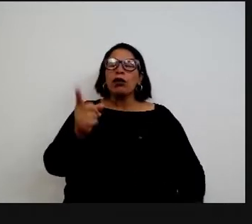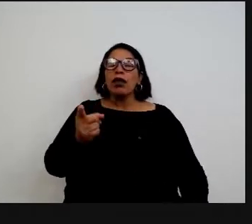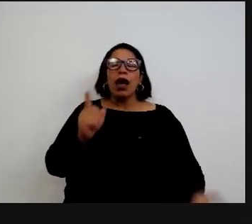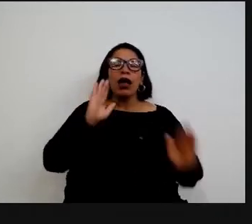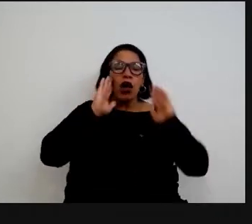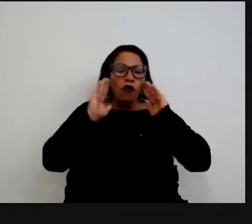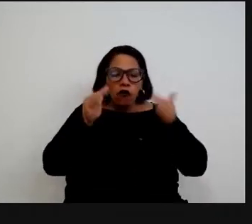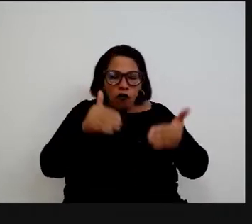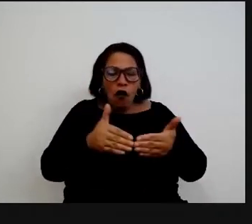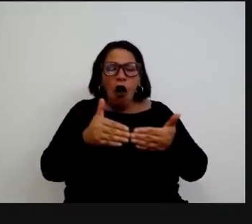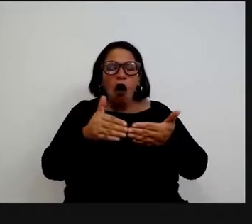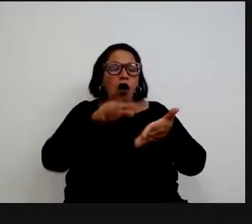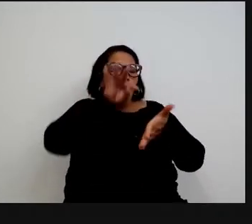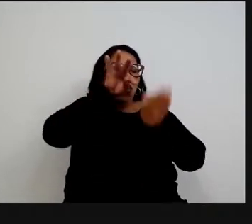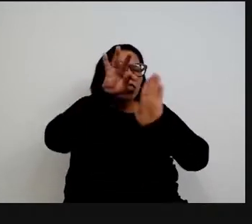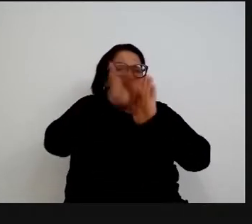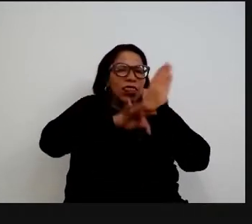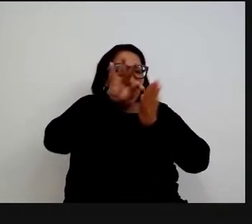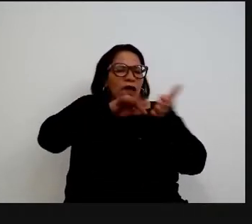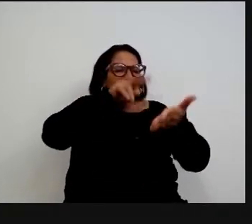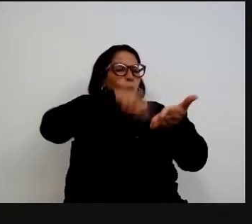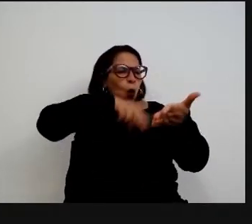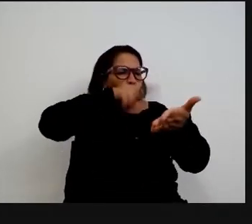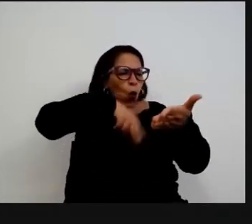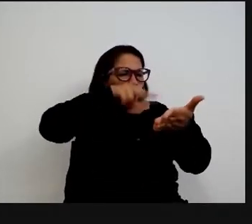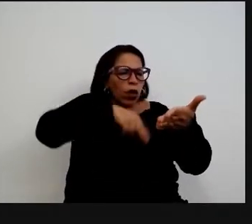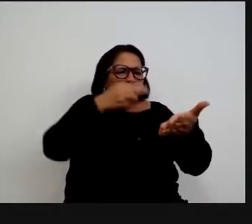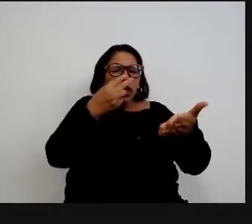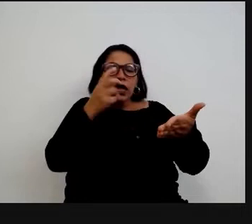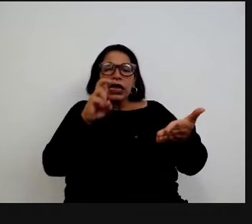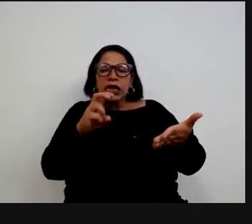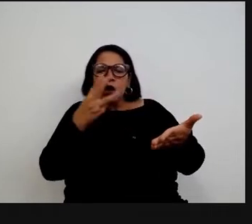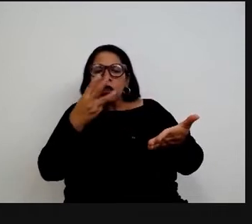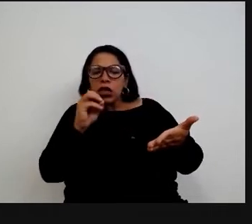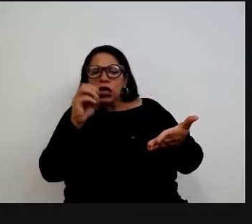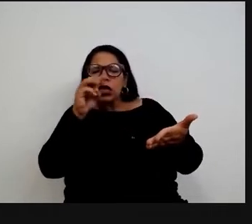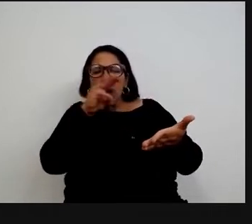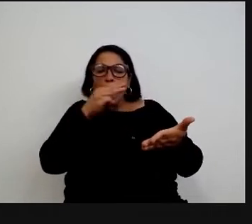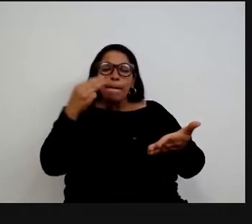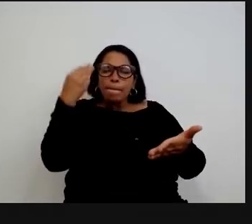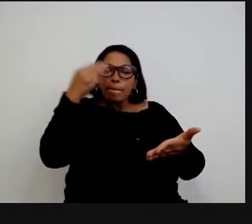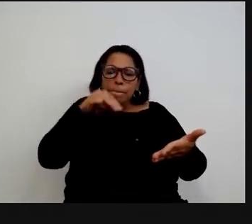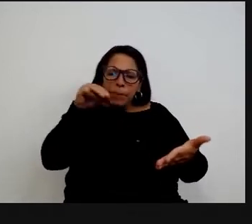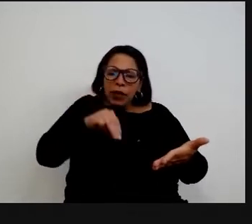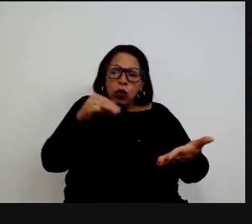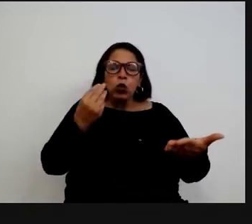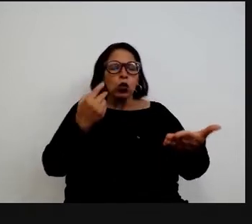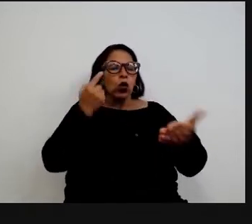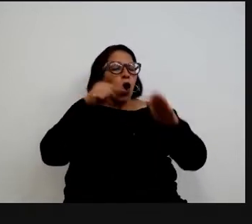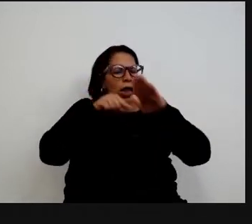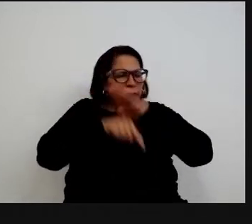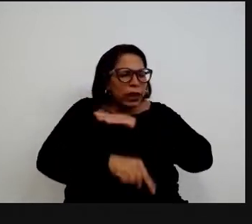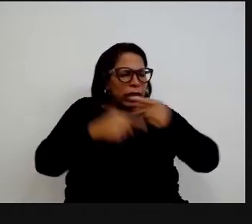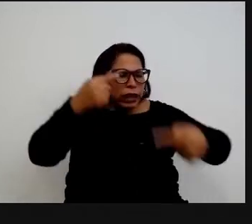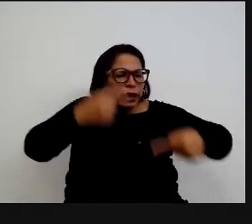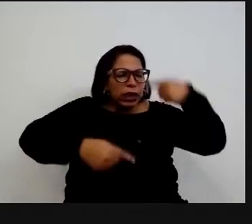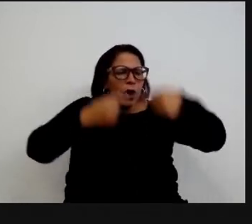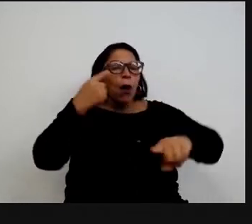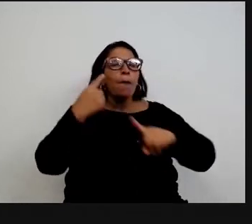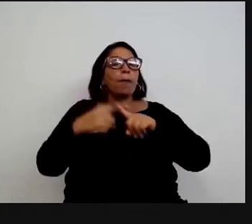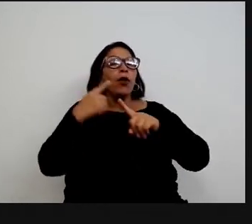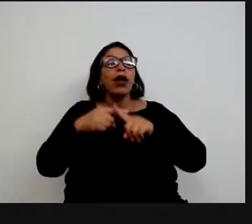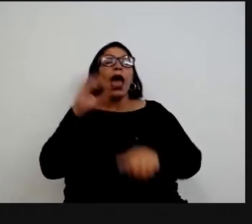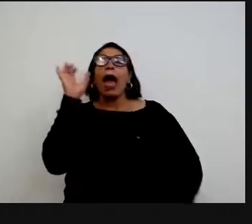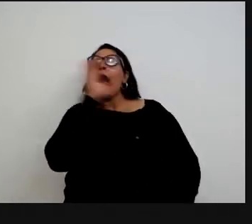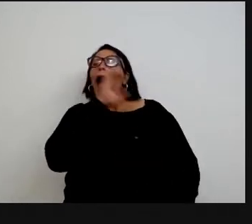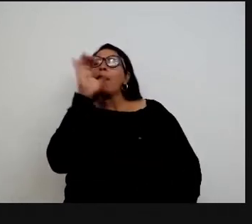deter num texto por 30, 40 minutos, né? Não consegue entrar com profundidade nas coisas, porque está